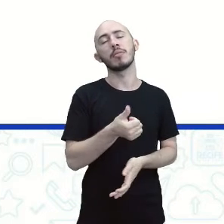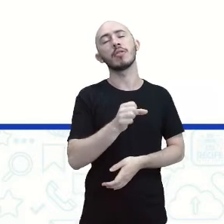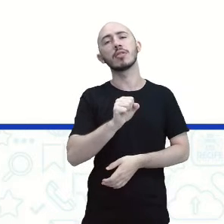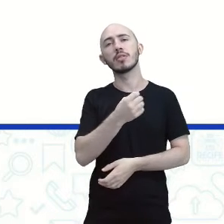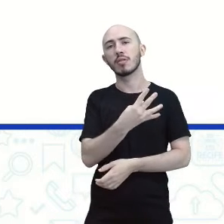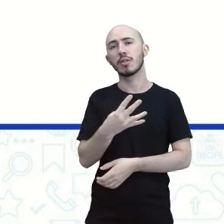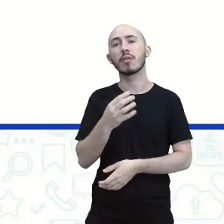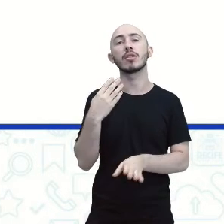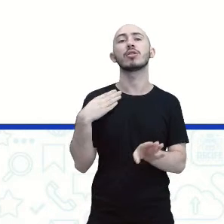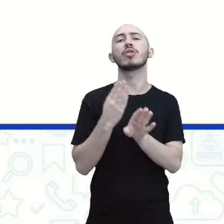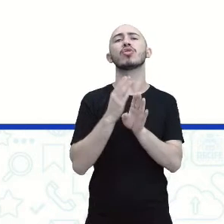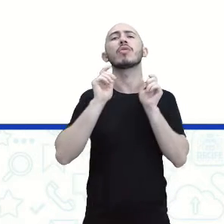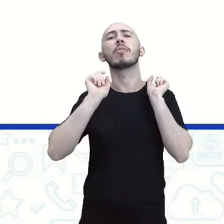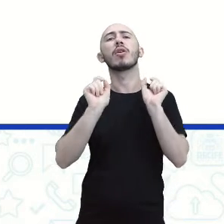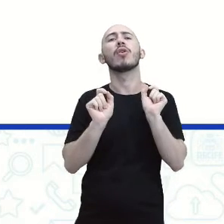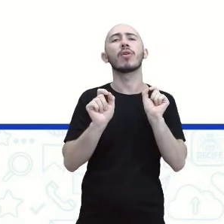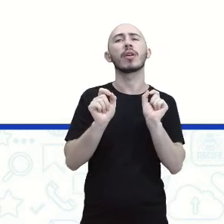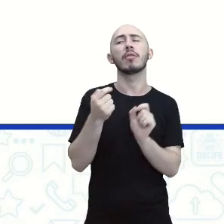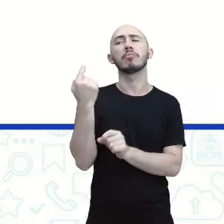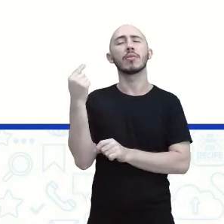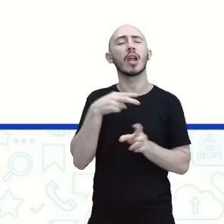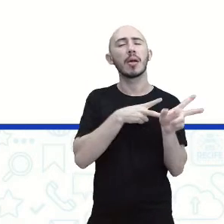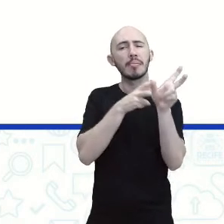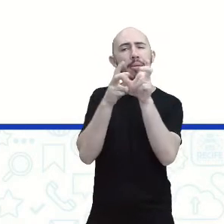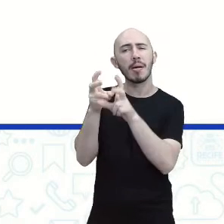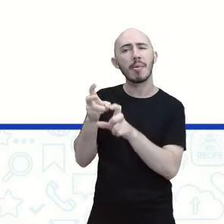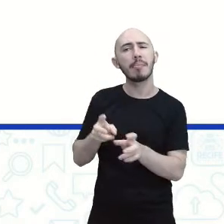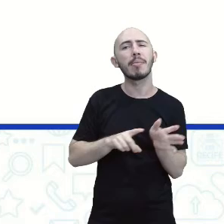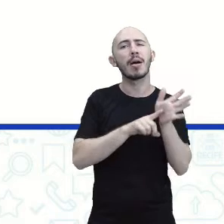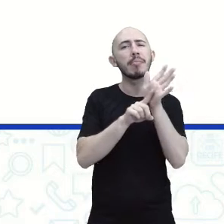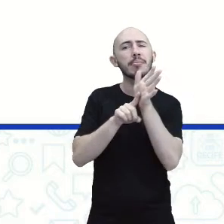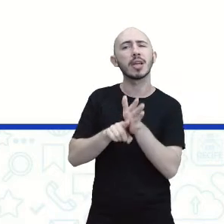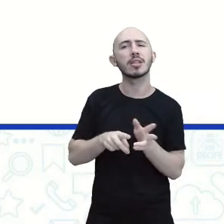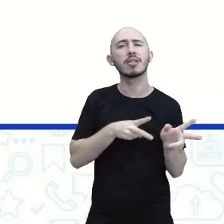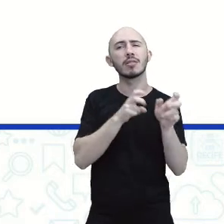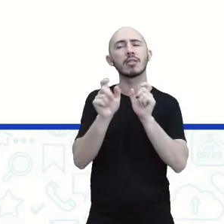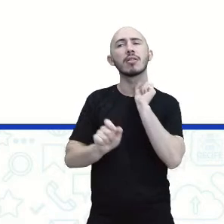Dalton descobriu com as suas observações, né? O que é que ele